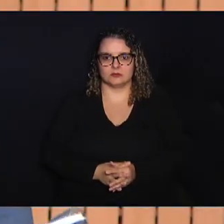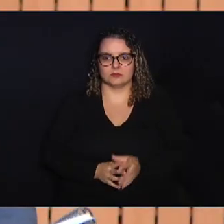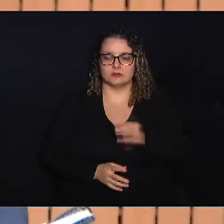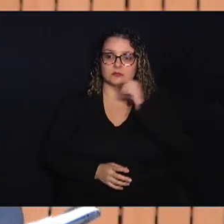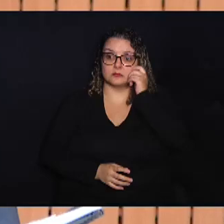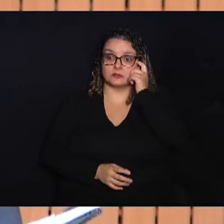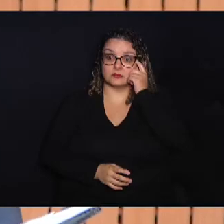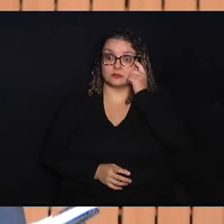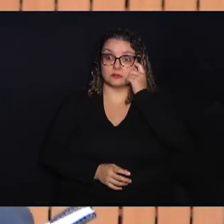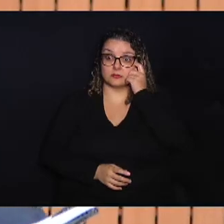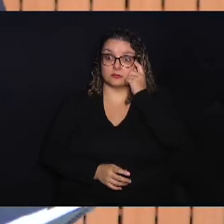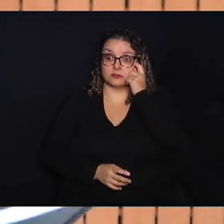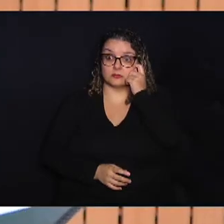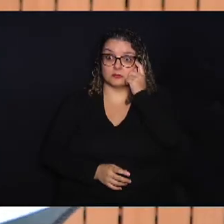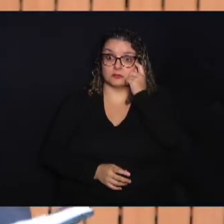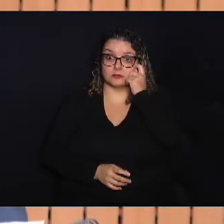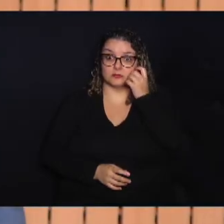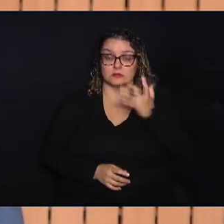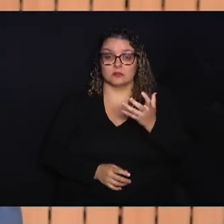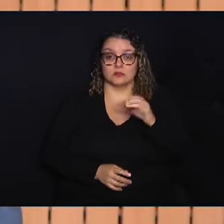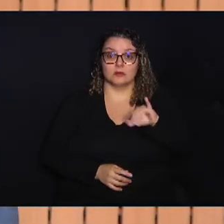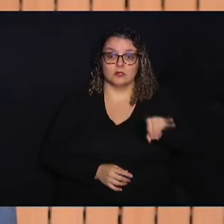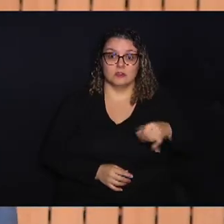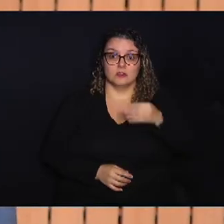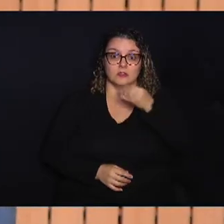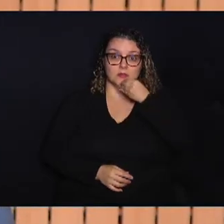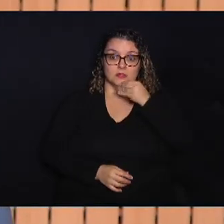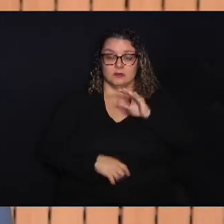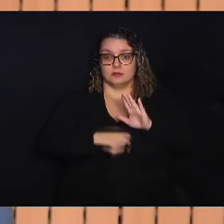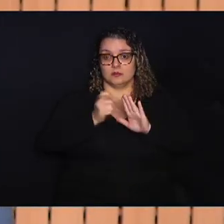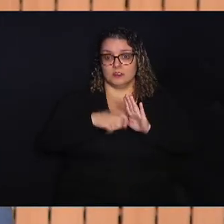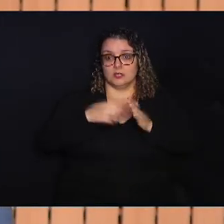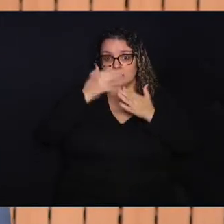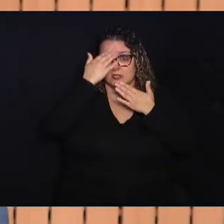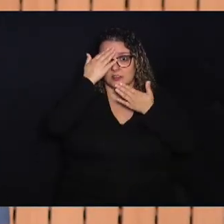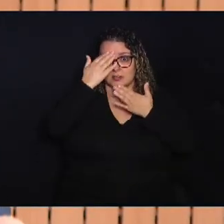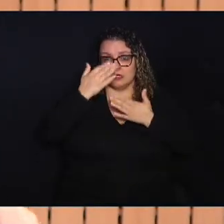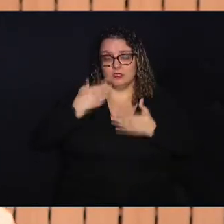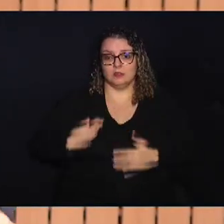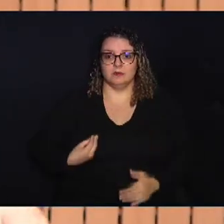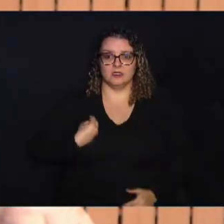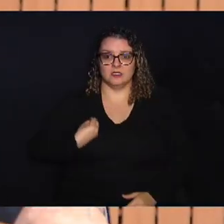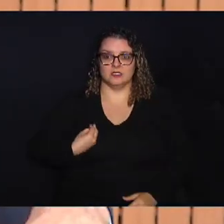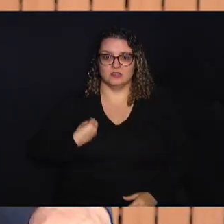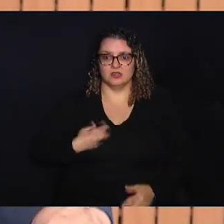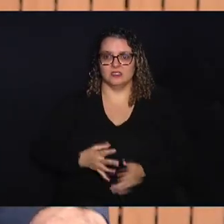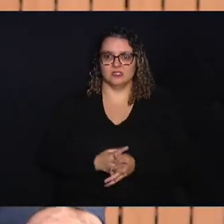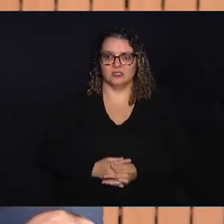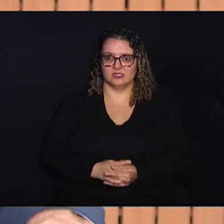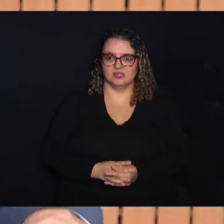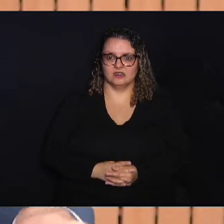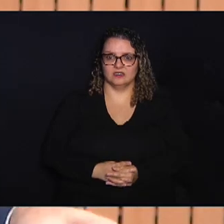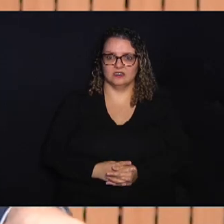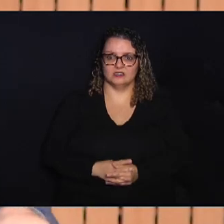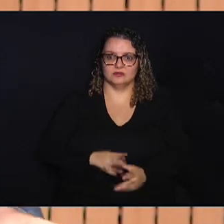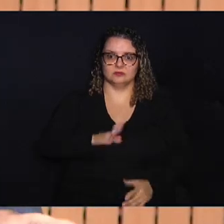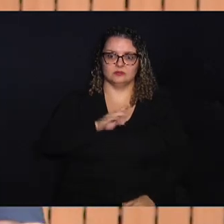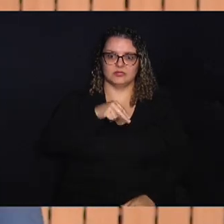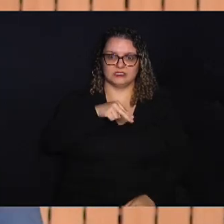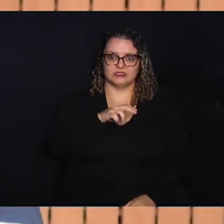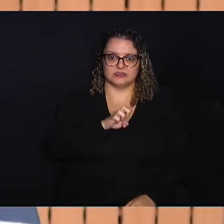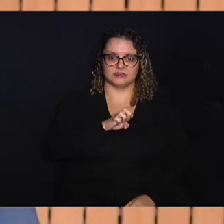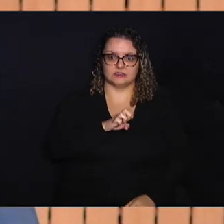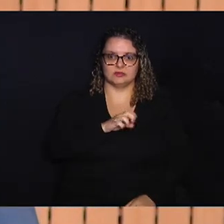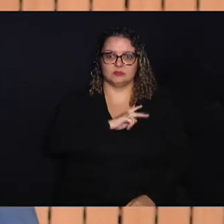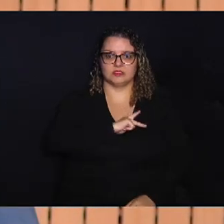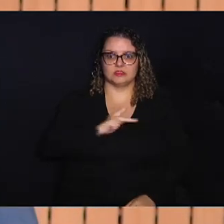Eu quero aproveitar para registrar e agradecer a presença do Benê, presidente